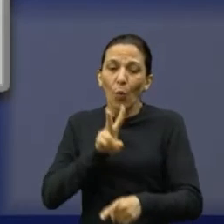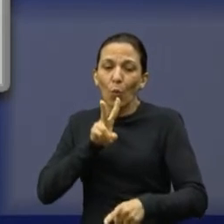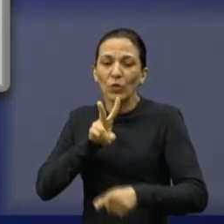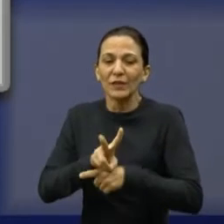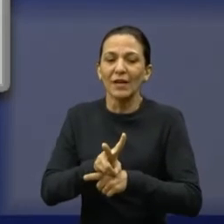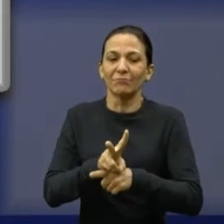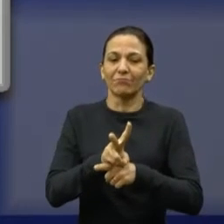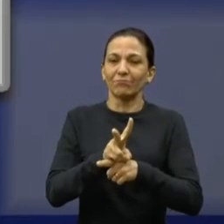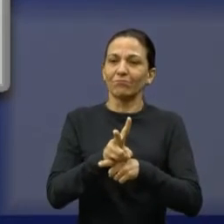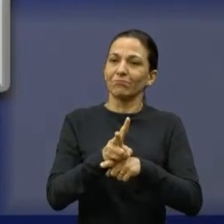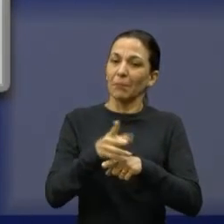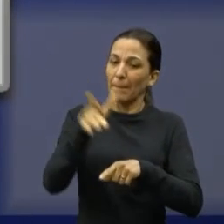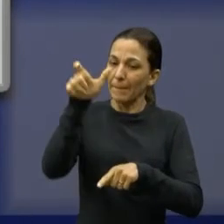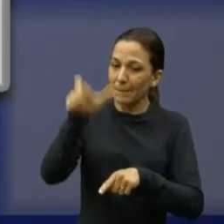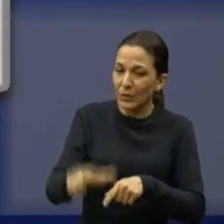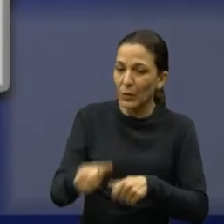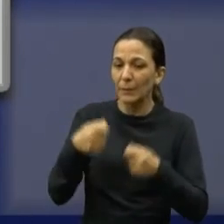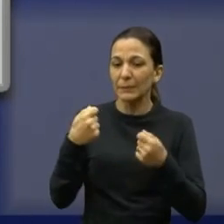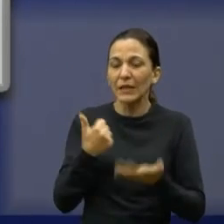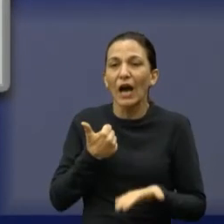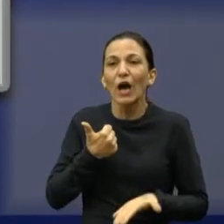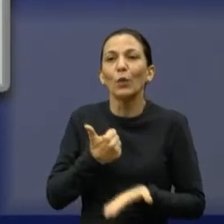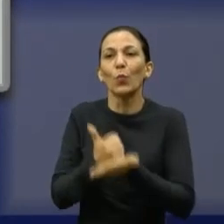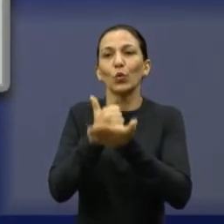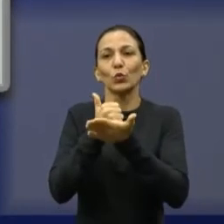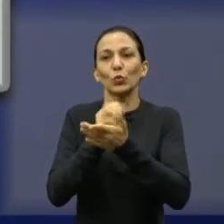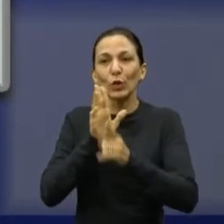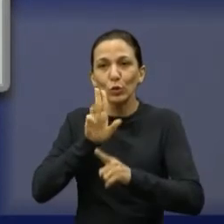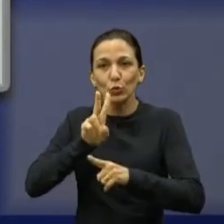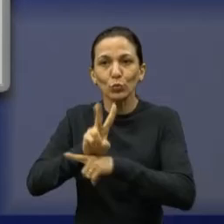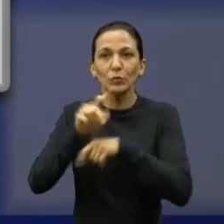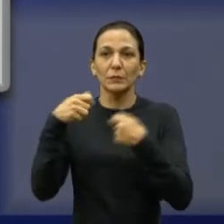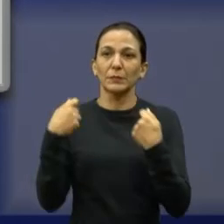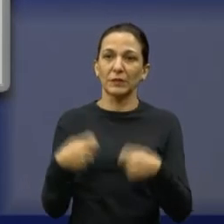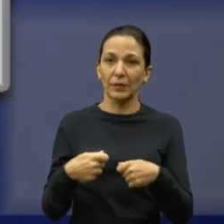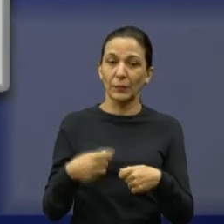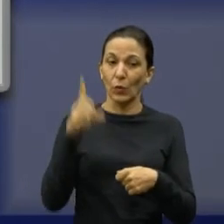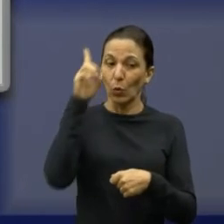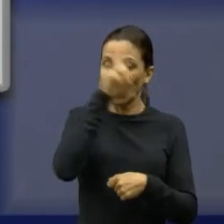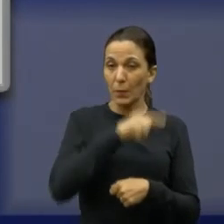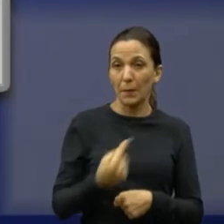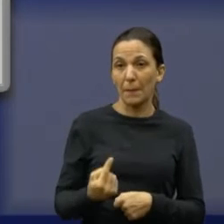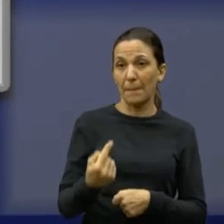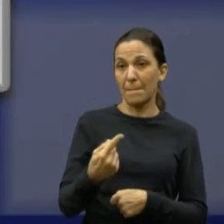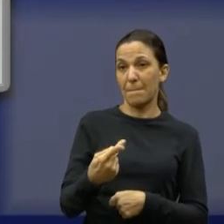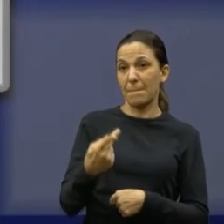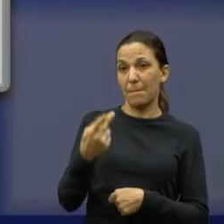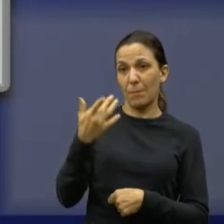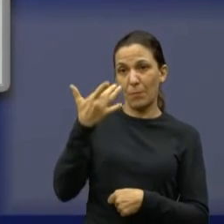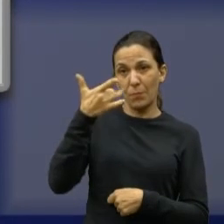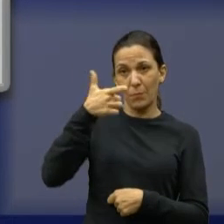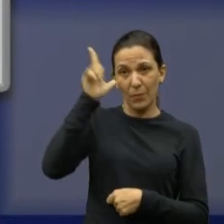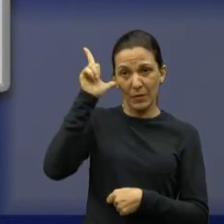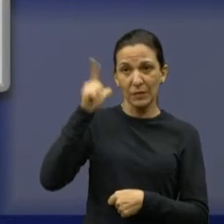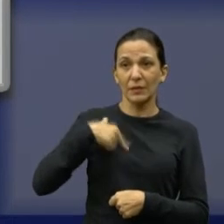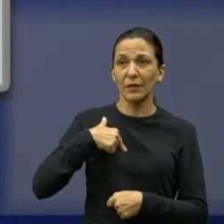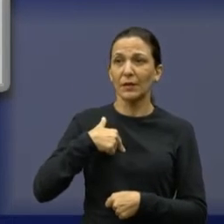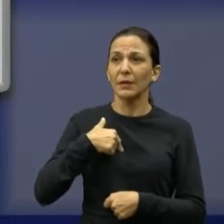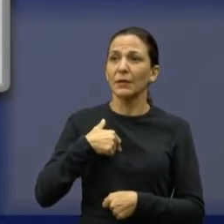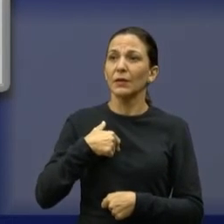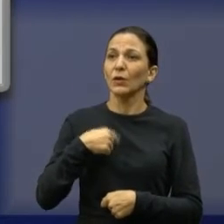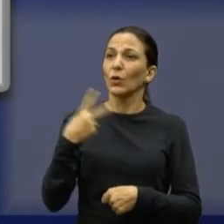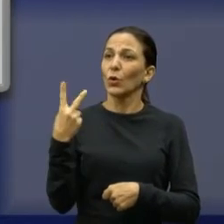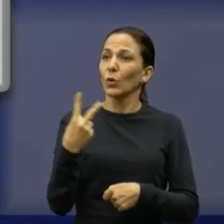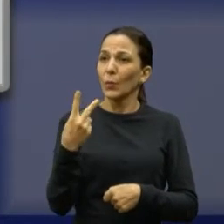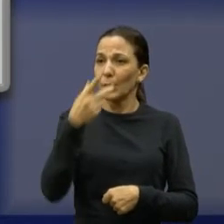pessoas precisam literalmente de ajuda. No domingo retrasado, alguns fiéis testemunharam 2 dos